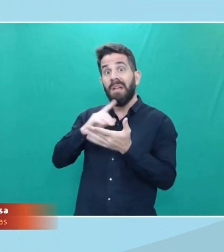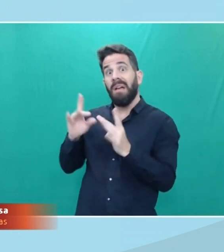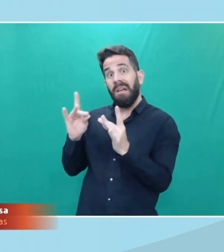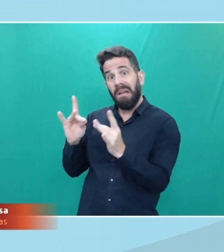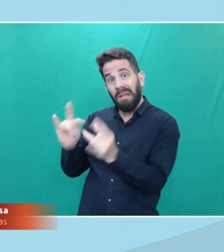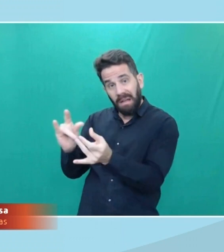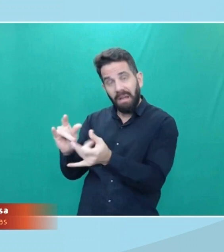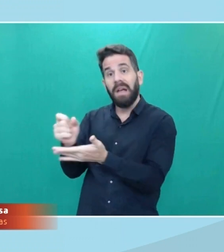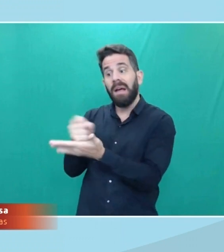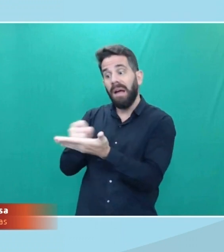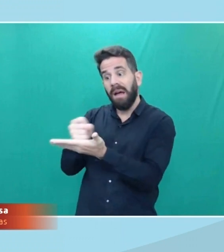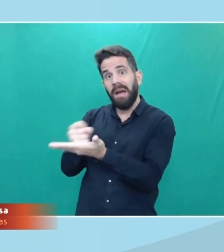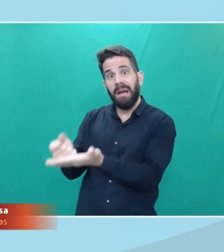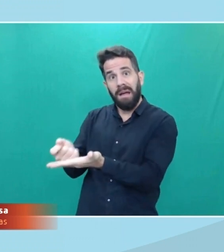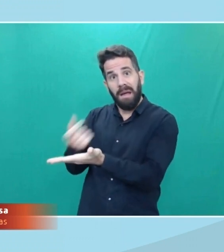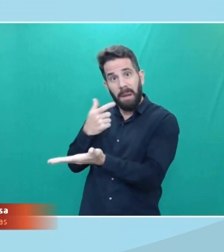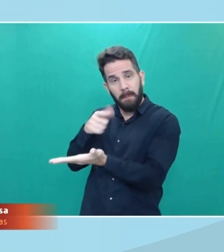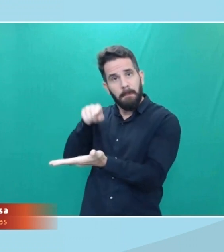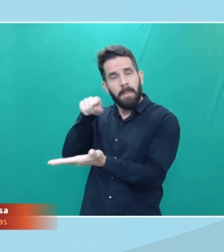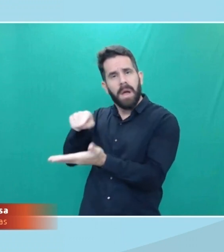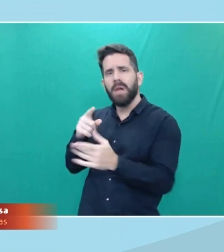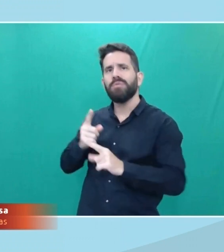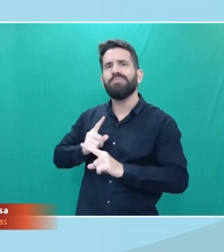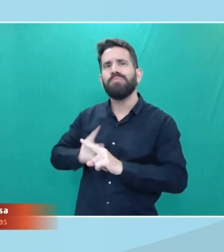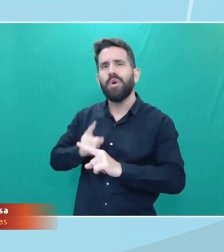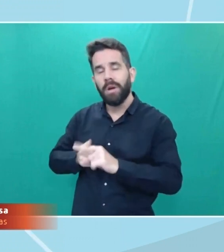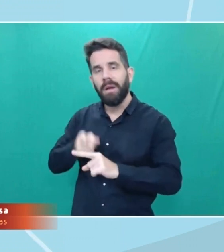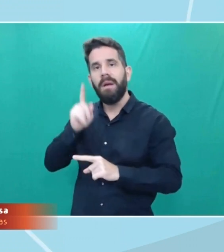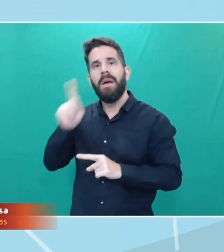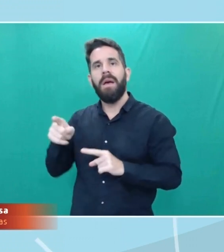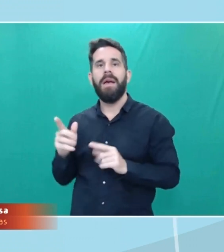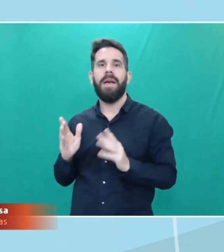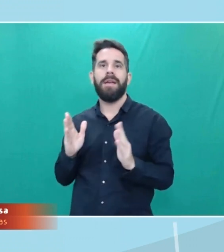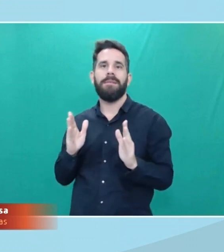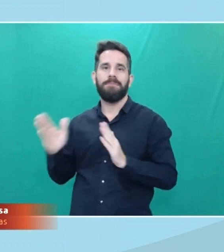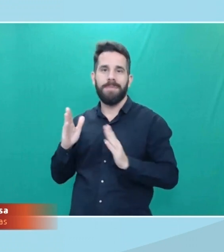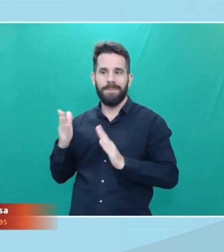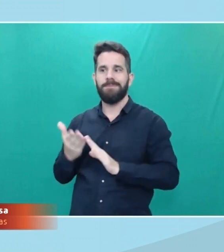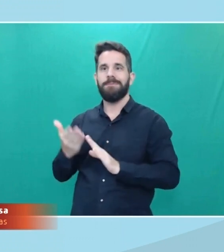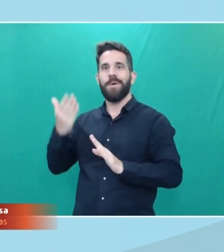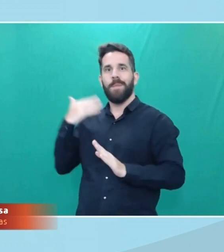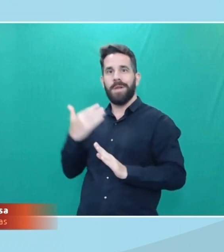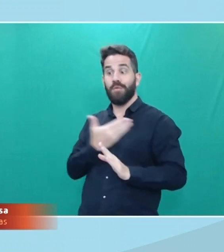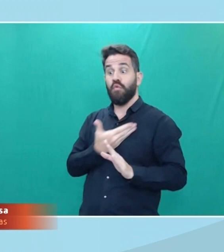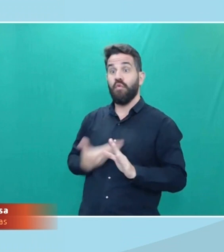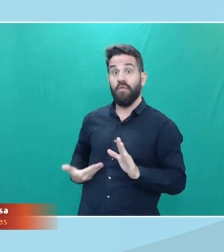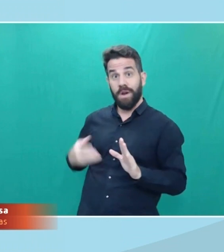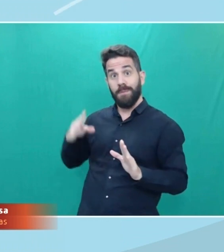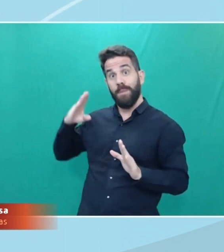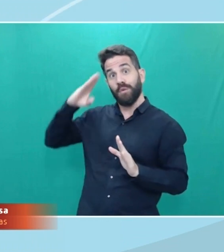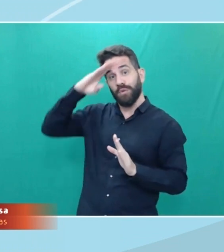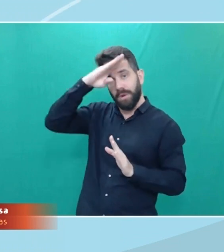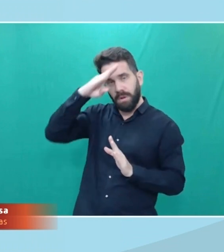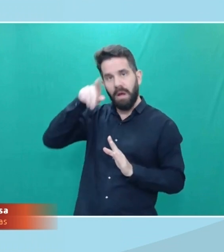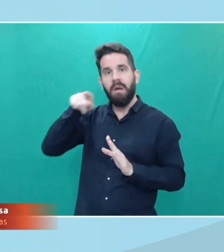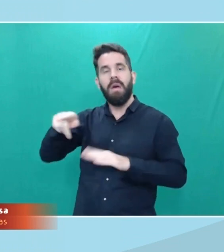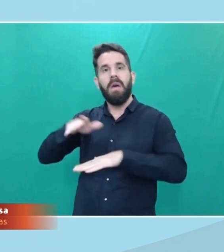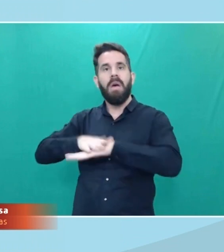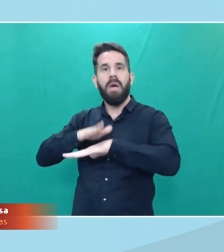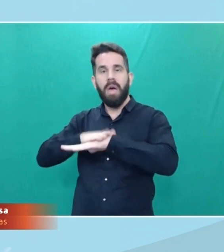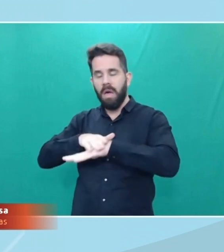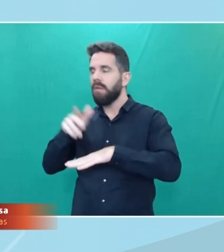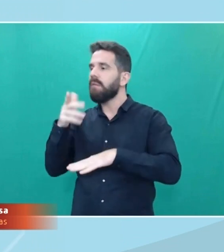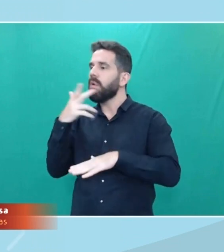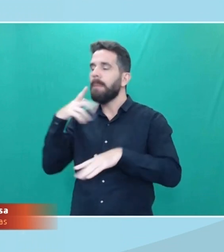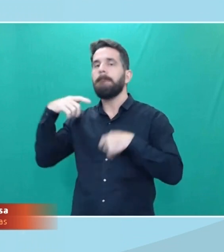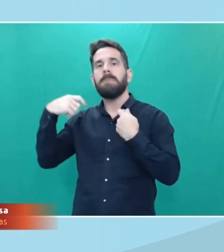uso associado ao combate à Covid-19 durante o governo do ex-presidente Jair Bolsonaro. Naquela época, estudos científicos